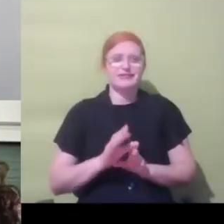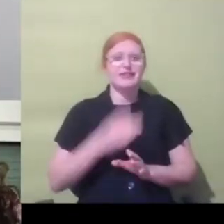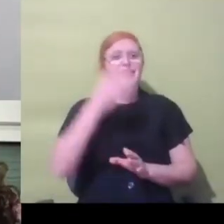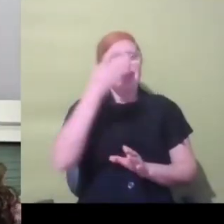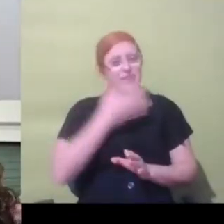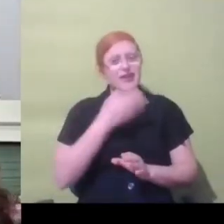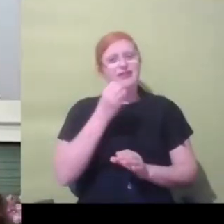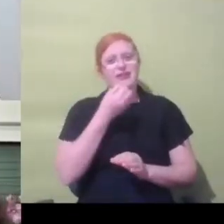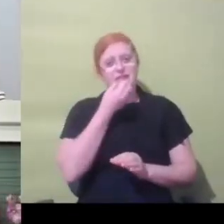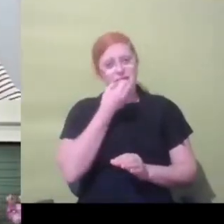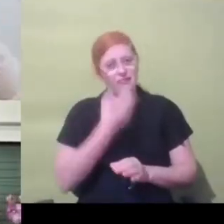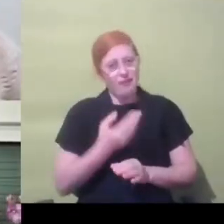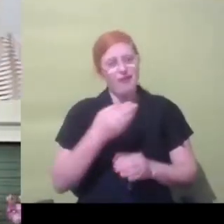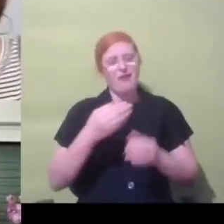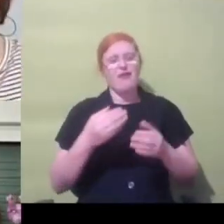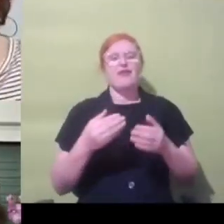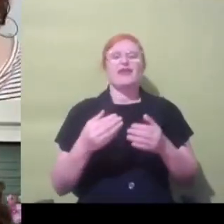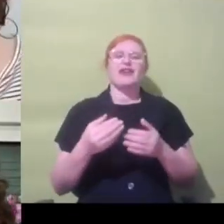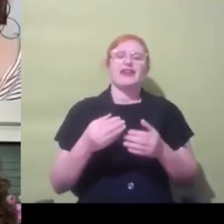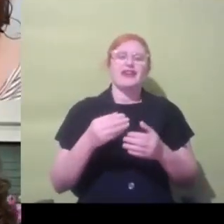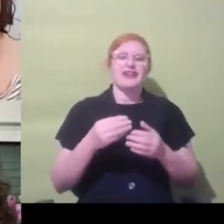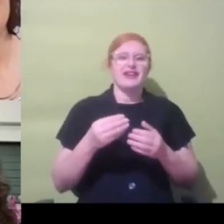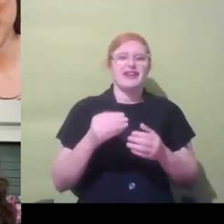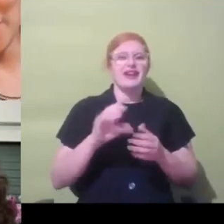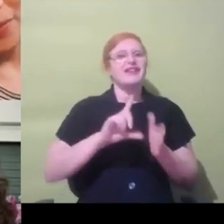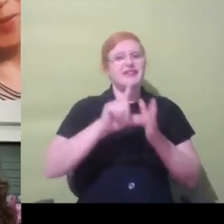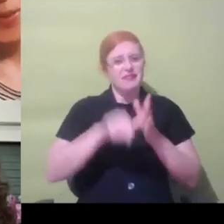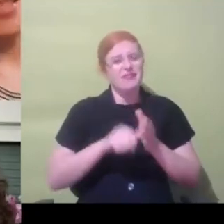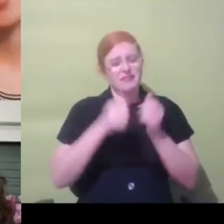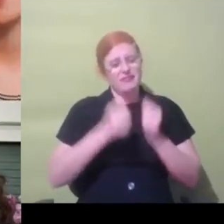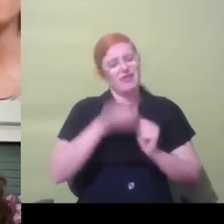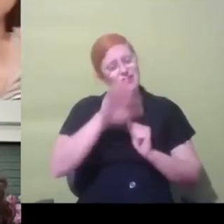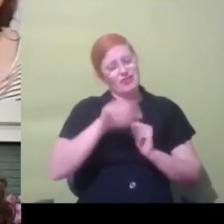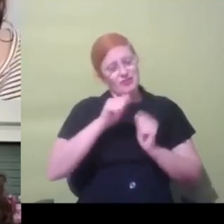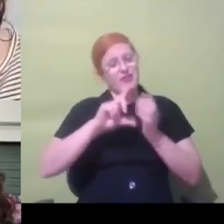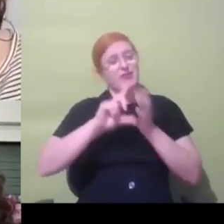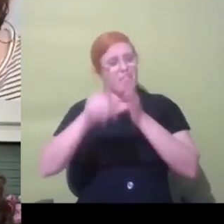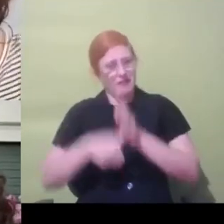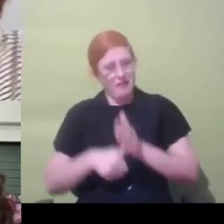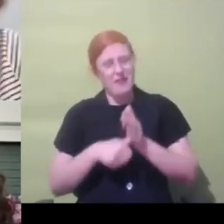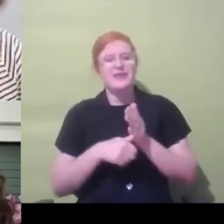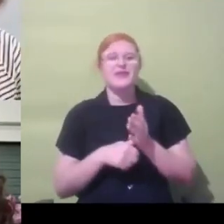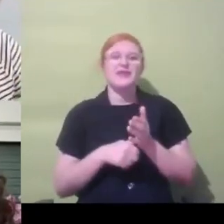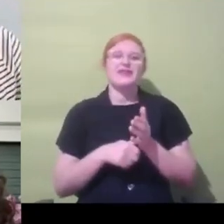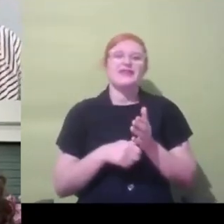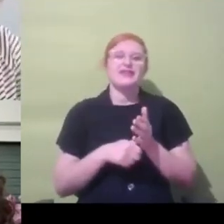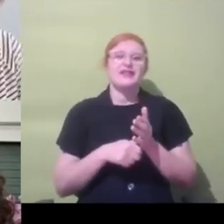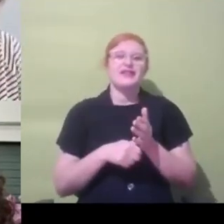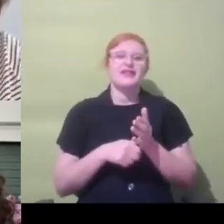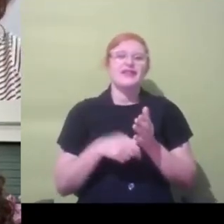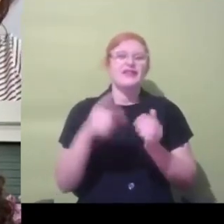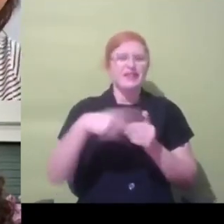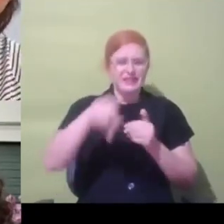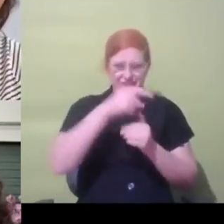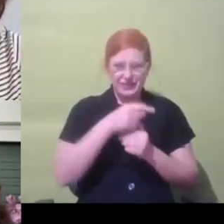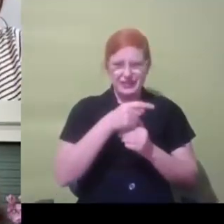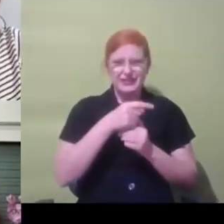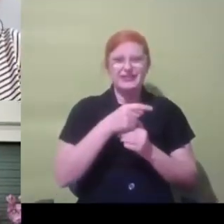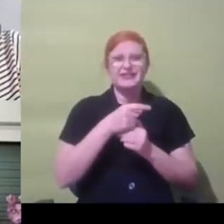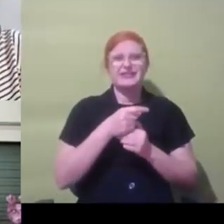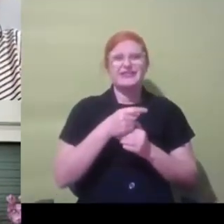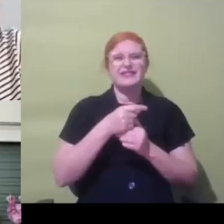acho que a gente fica por aí. Qualquer coisa eu te puxo depois. Malu, Tá eu queria certo. ver se você vai querer recitar a